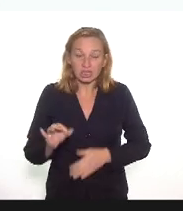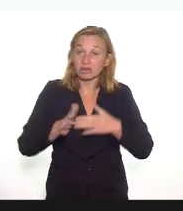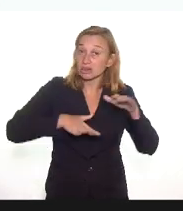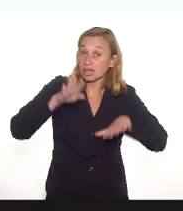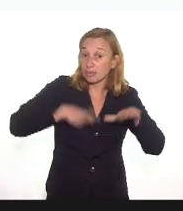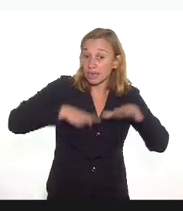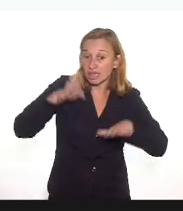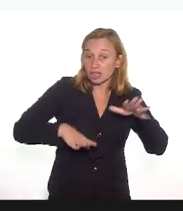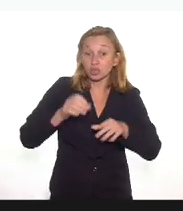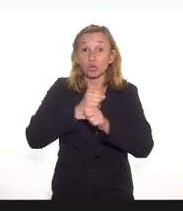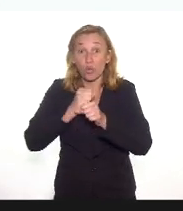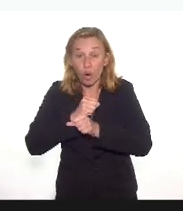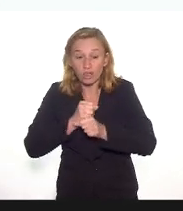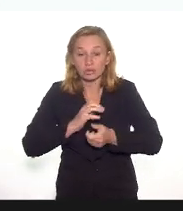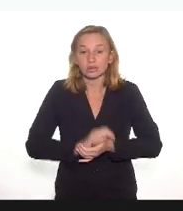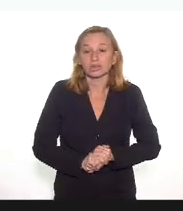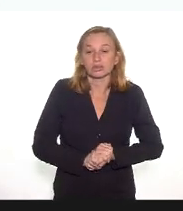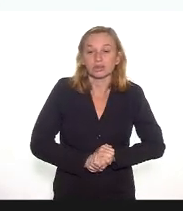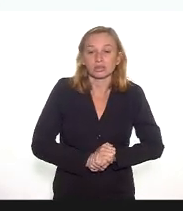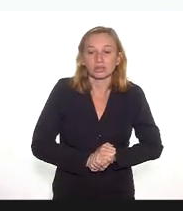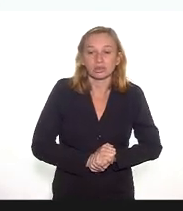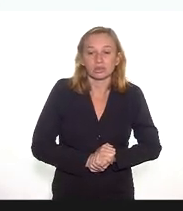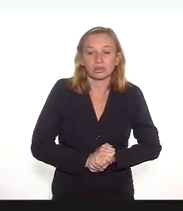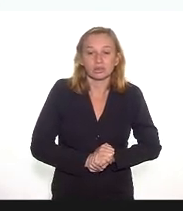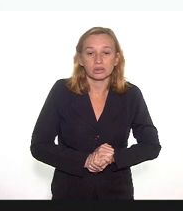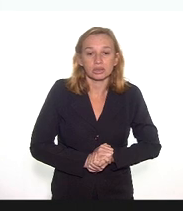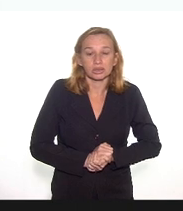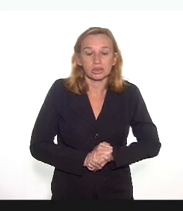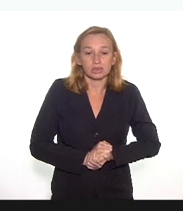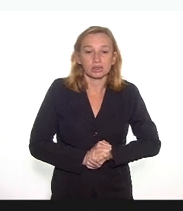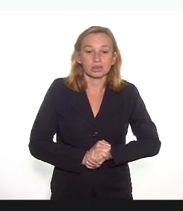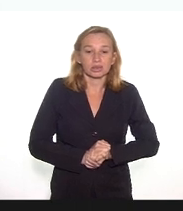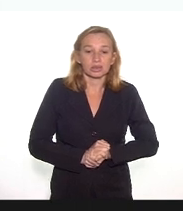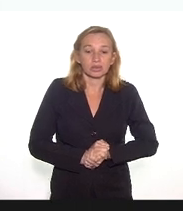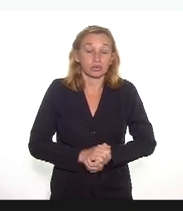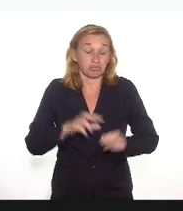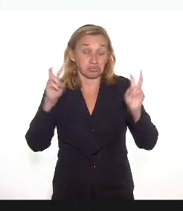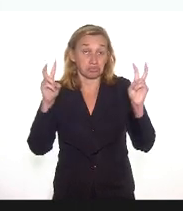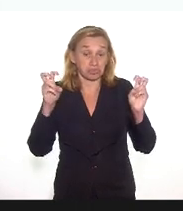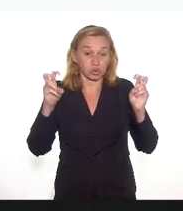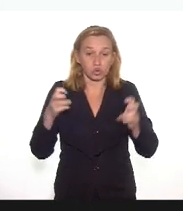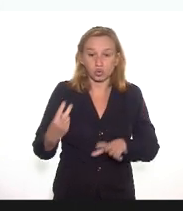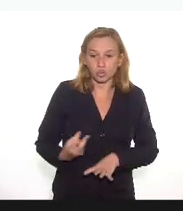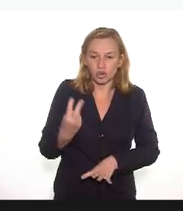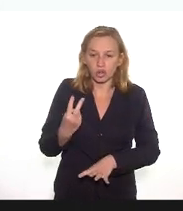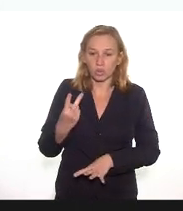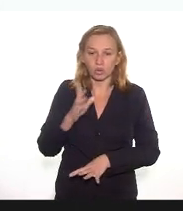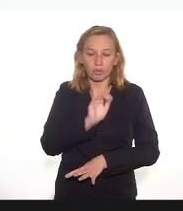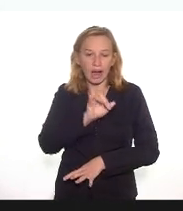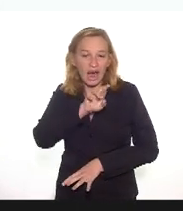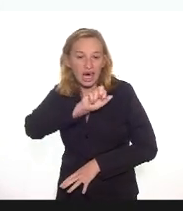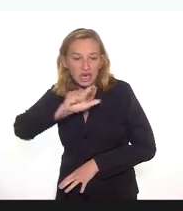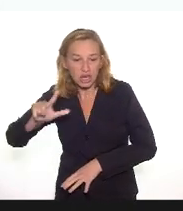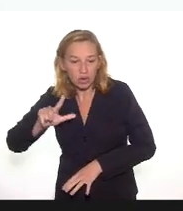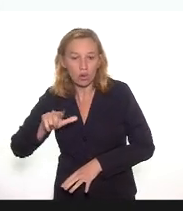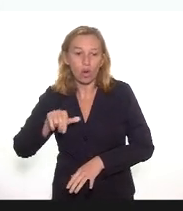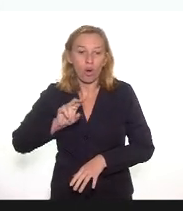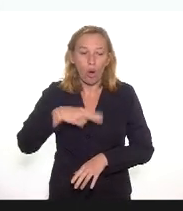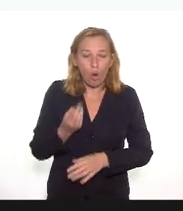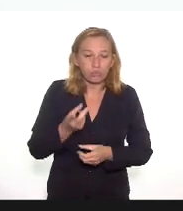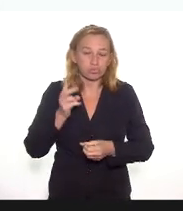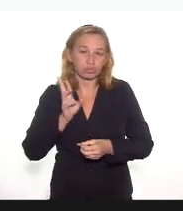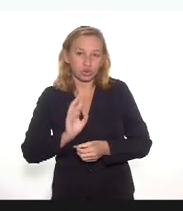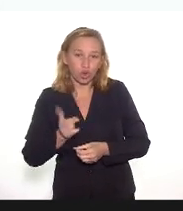do ano, e ela é muito volátil na questão do valor do barril, do valor do dólar, isso